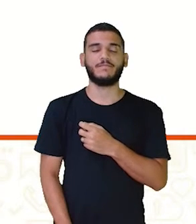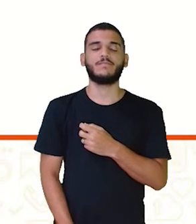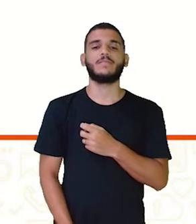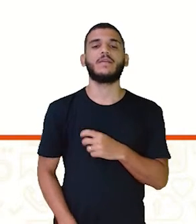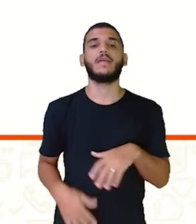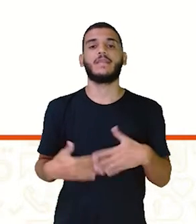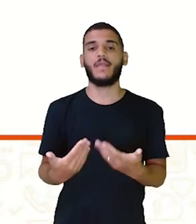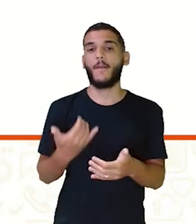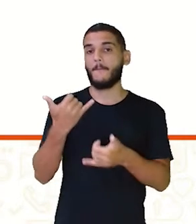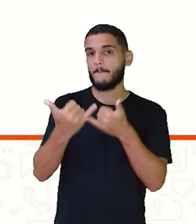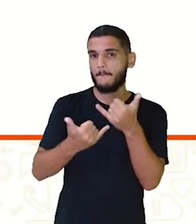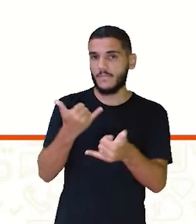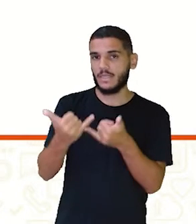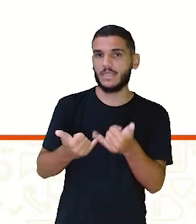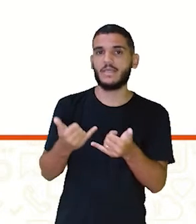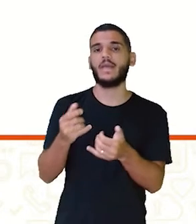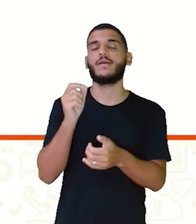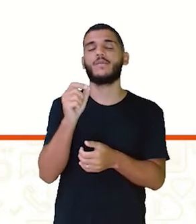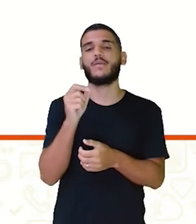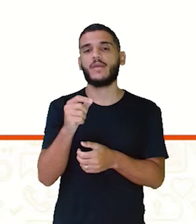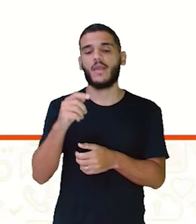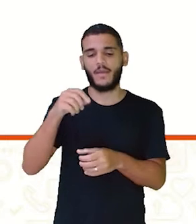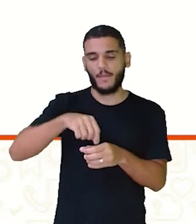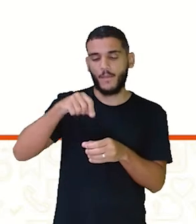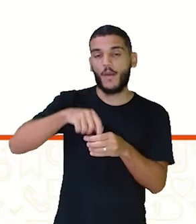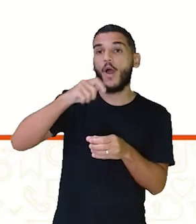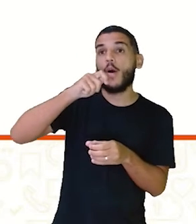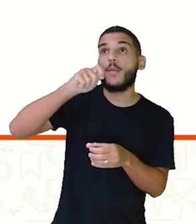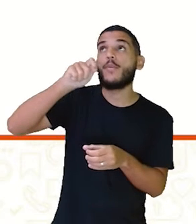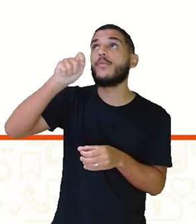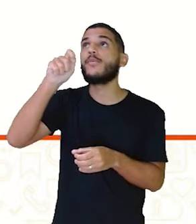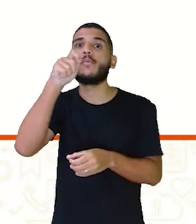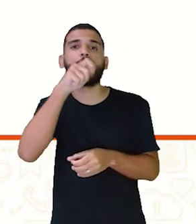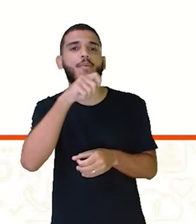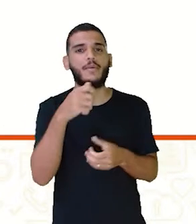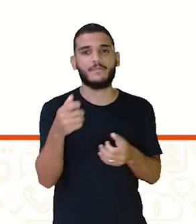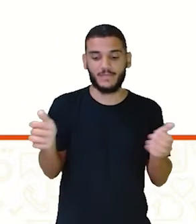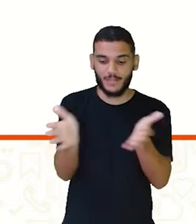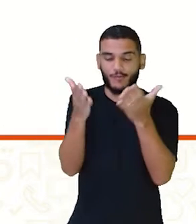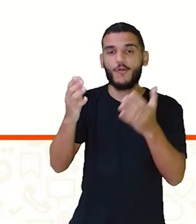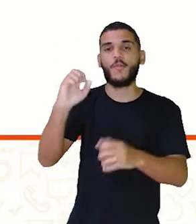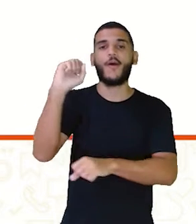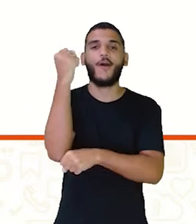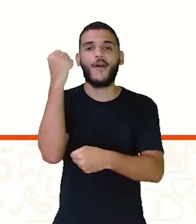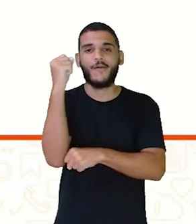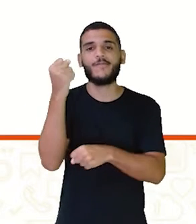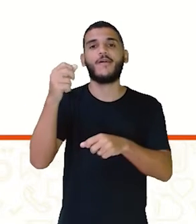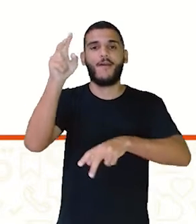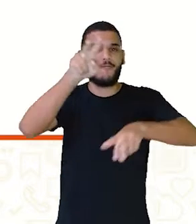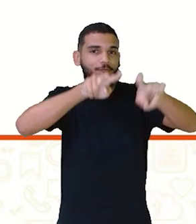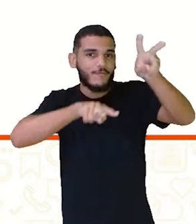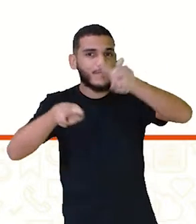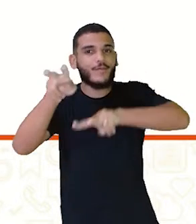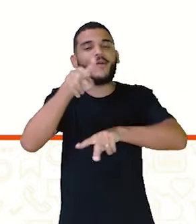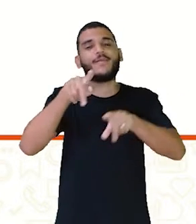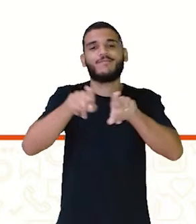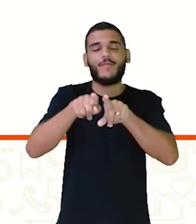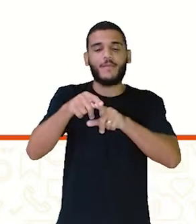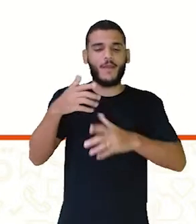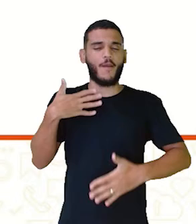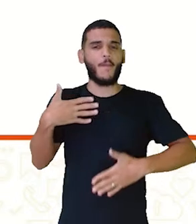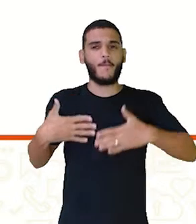Brincar de fazer bolhas de sabão estimula a coordenação motora e visual, trabalha com os movimentos